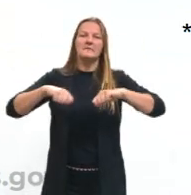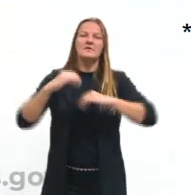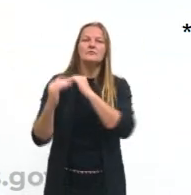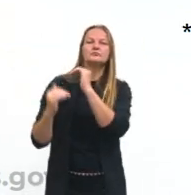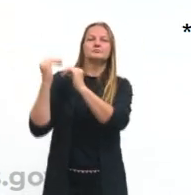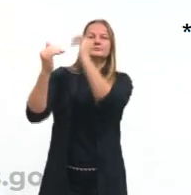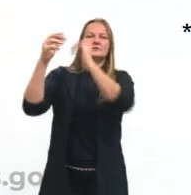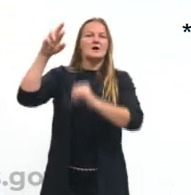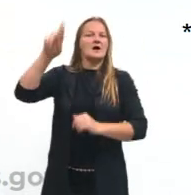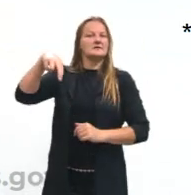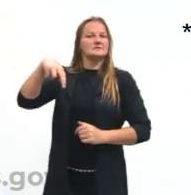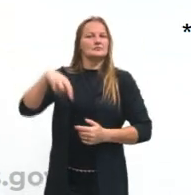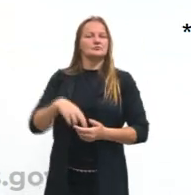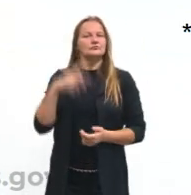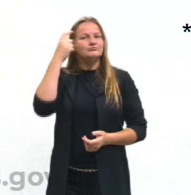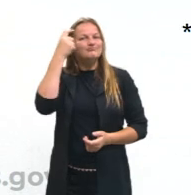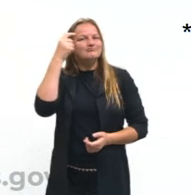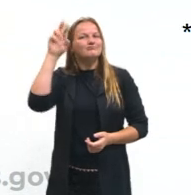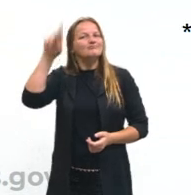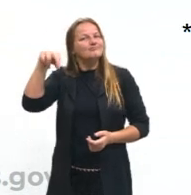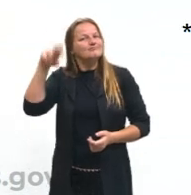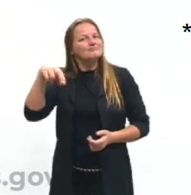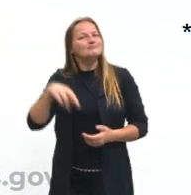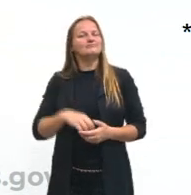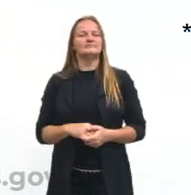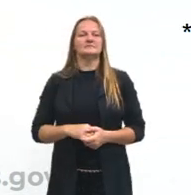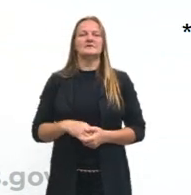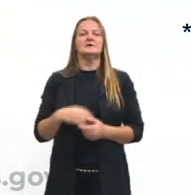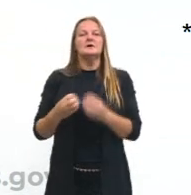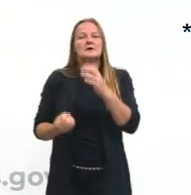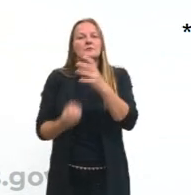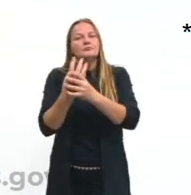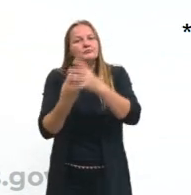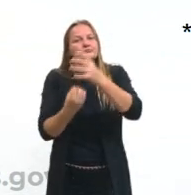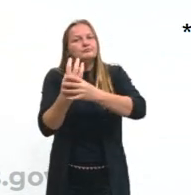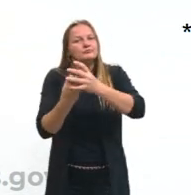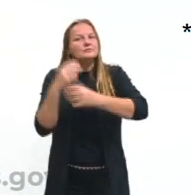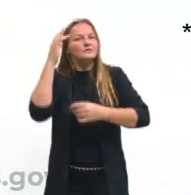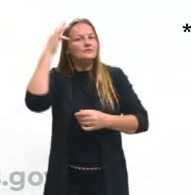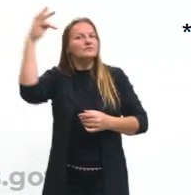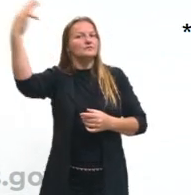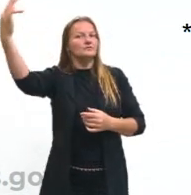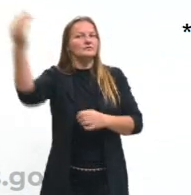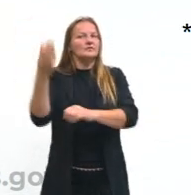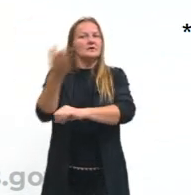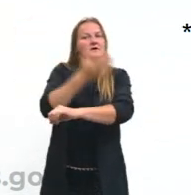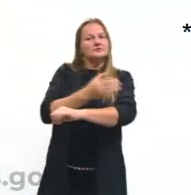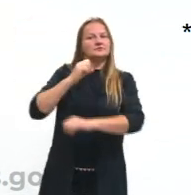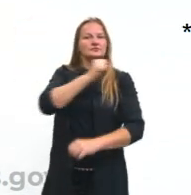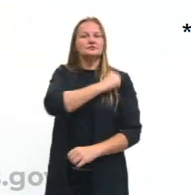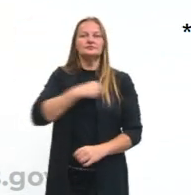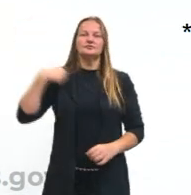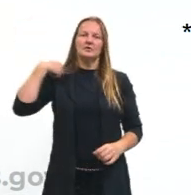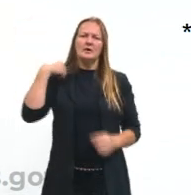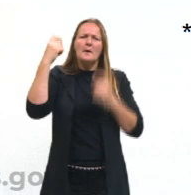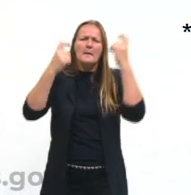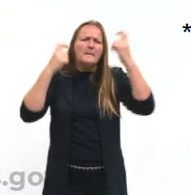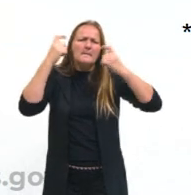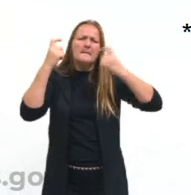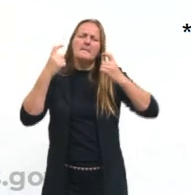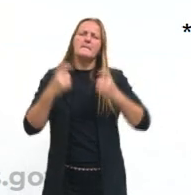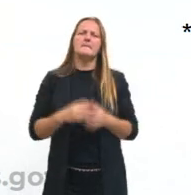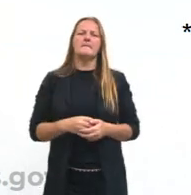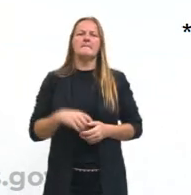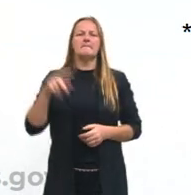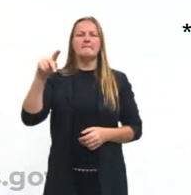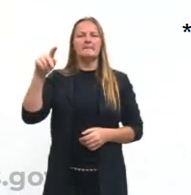desenvolver a razão e a partir daí então vão surgindo esses filósofos pré-socráticos com as suas preocupações aqui nesse período da